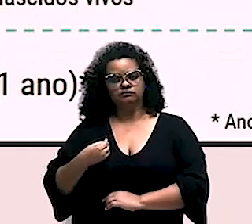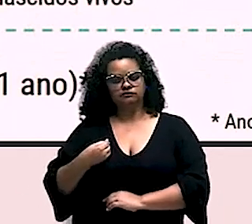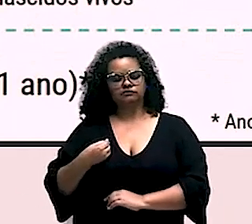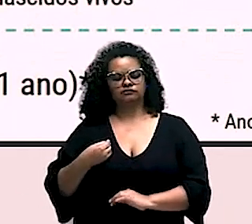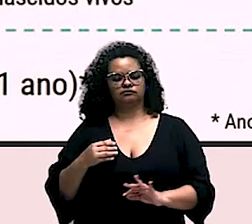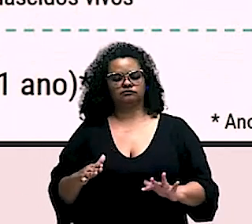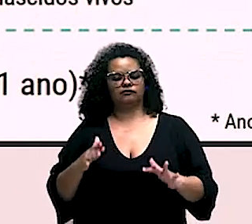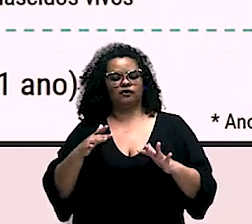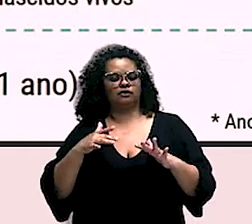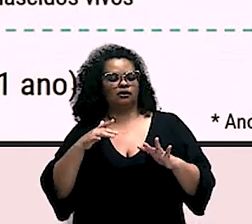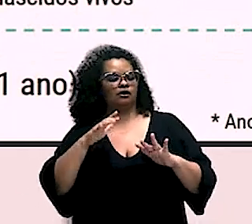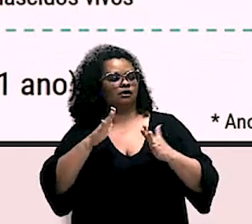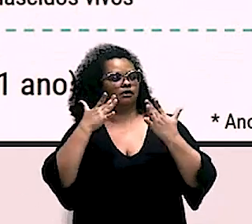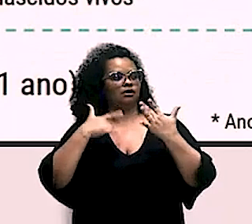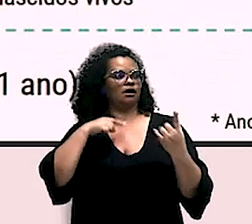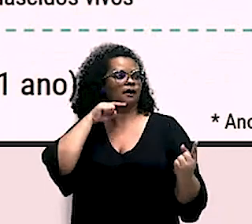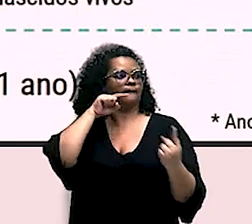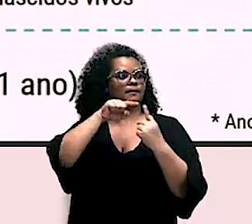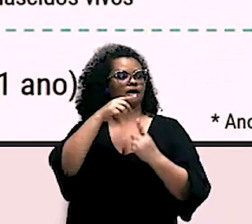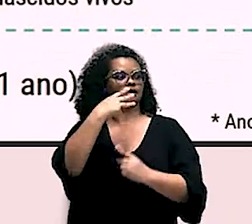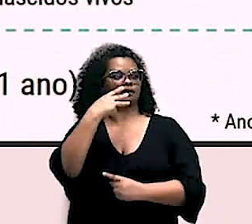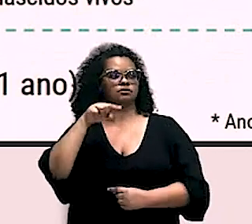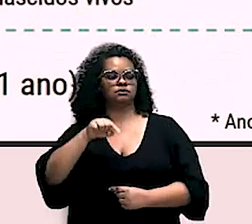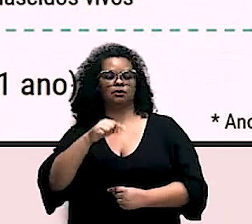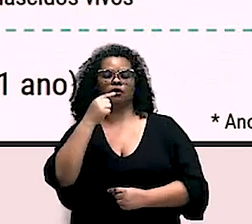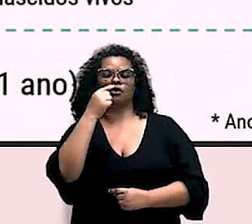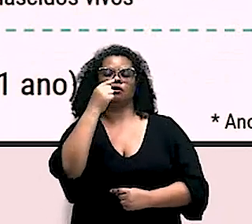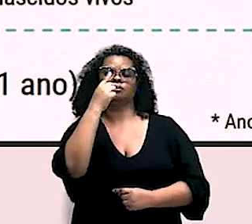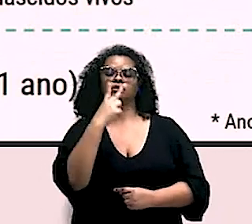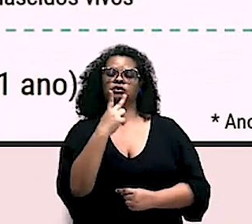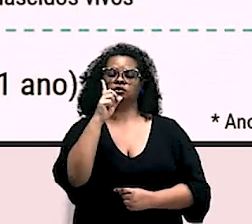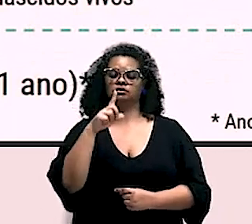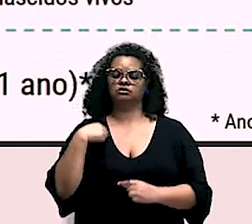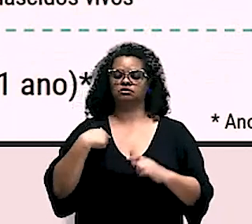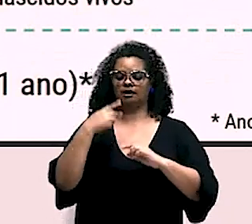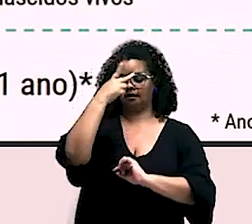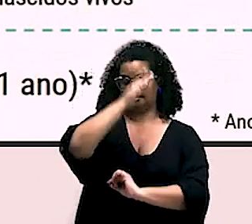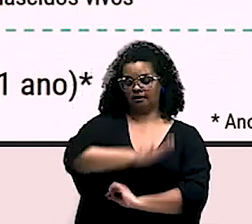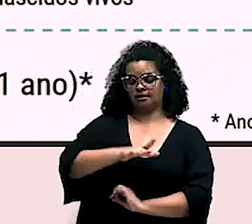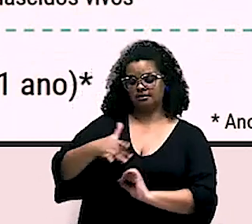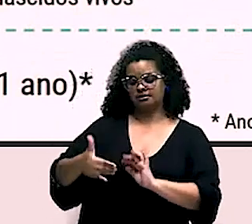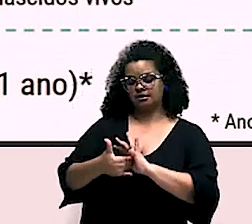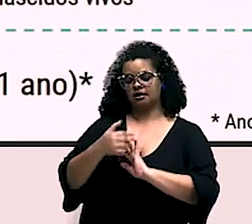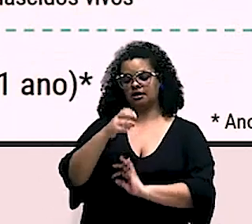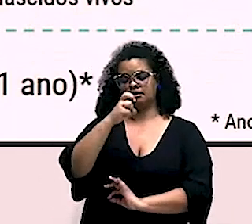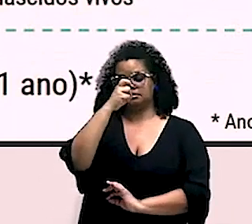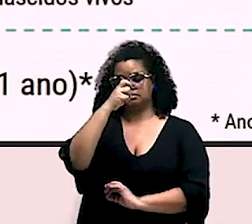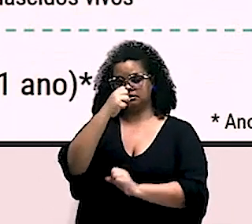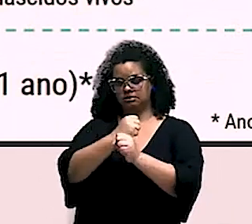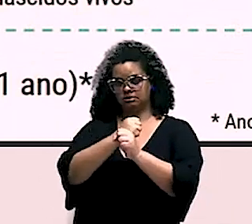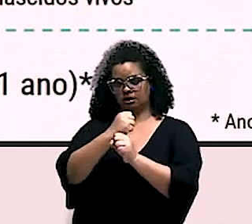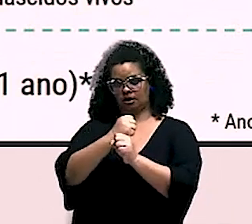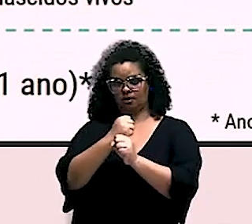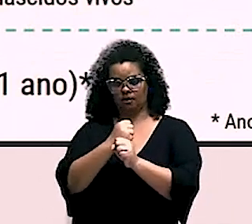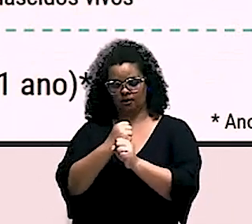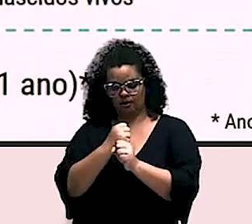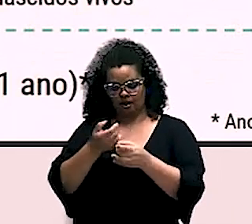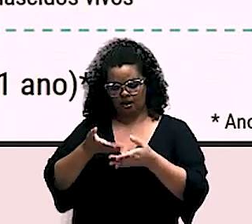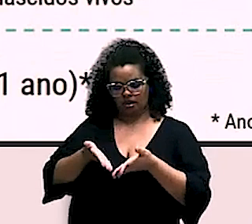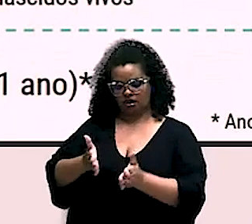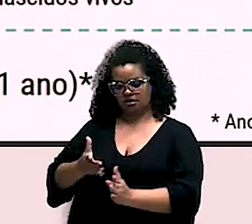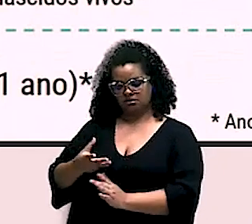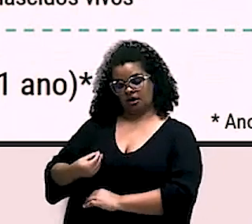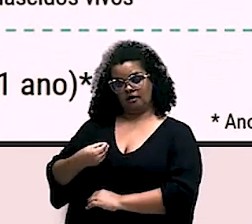da mortalidade infantil para crianças abaixo de 5 anos, né, a meta estabelecida, né, o compromisso estabelecido